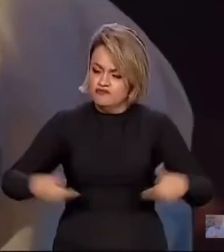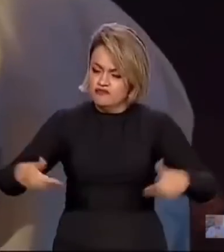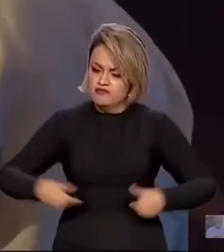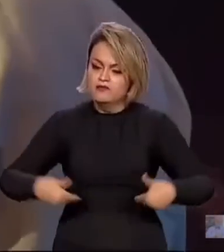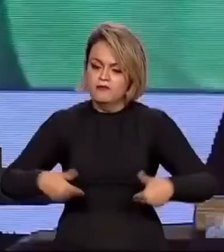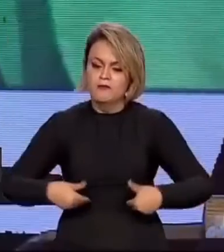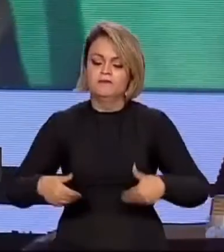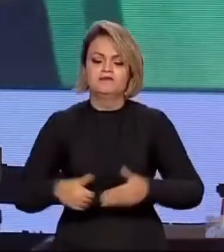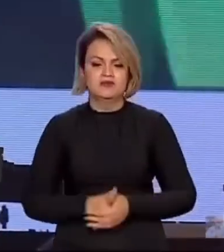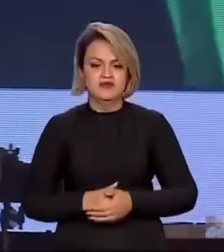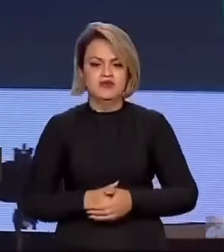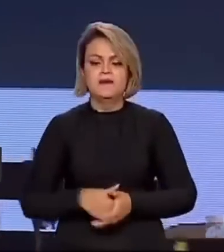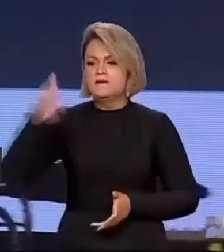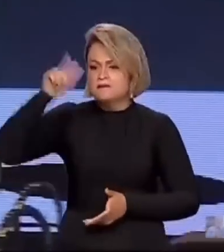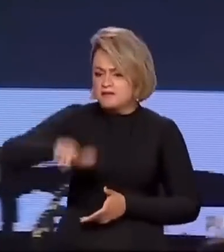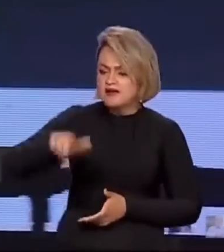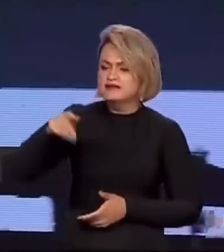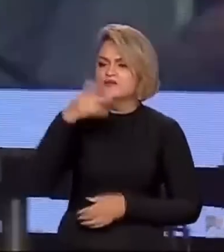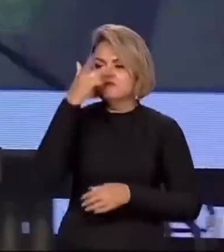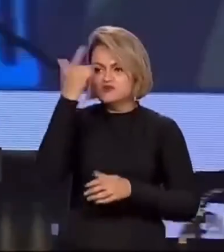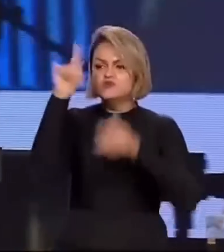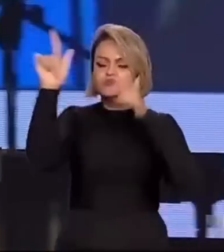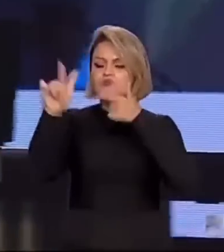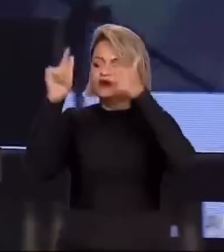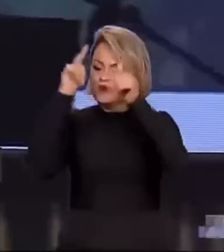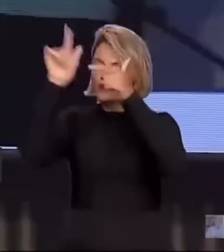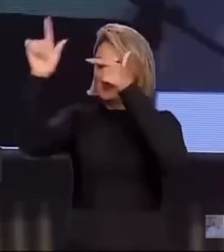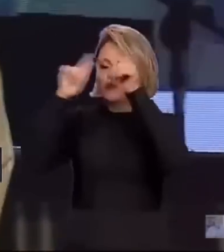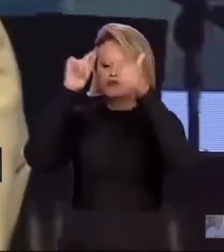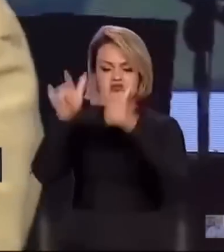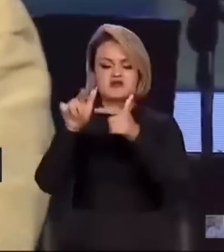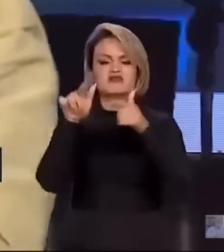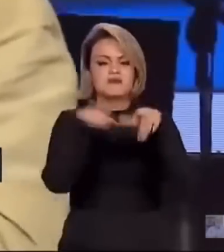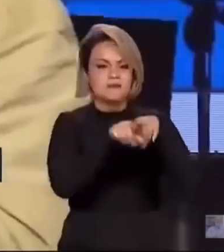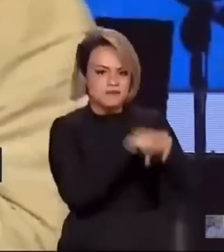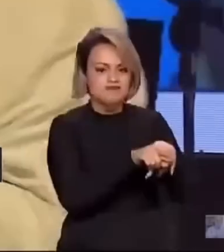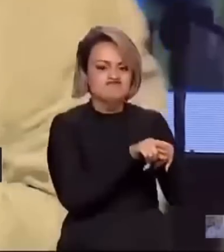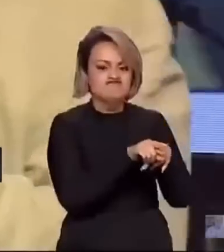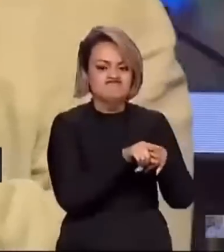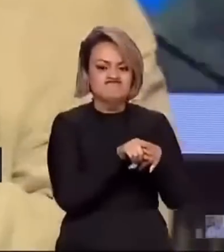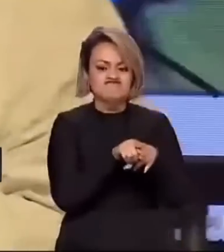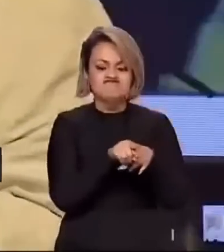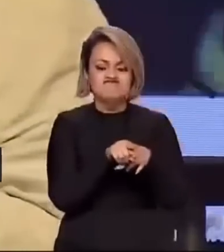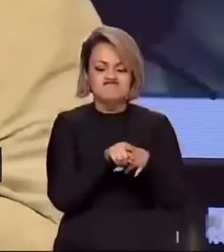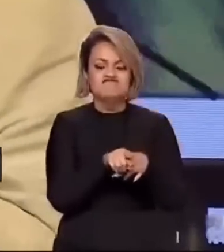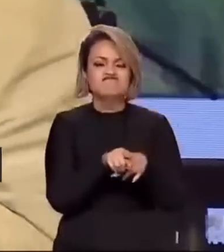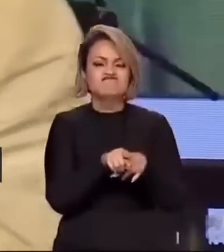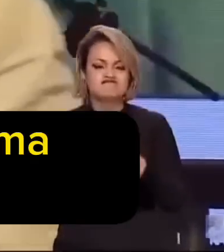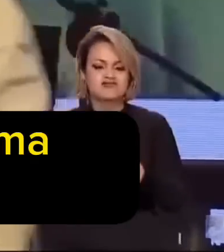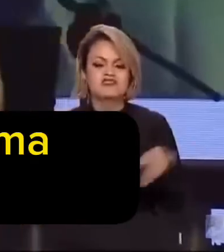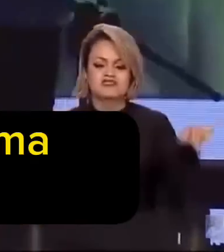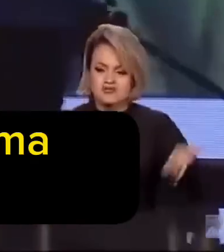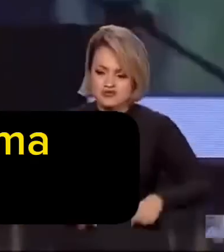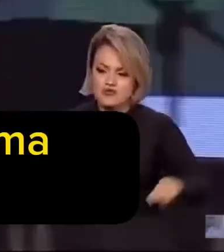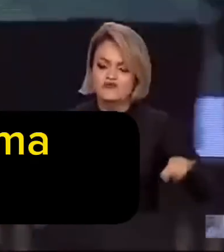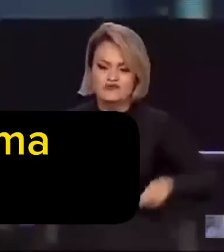país. Além de outros milhões que estão a exigir